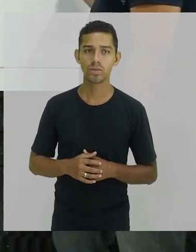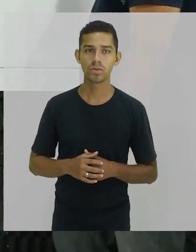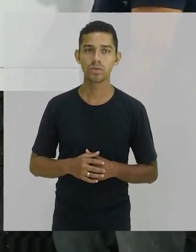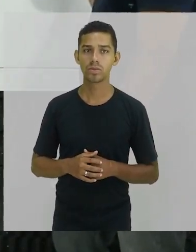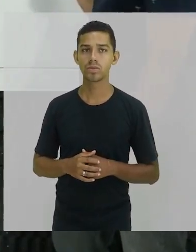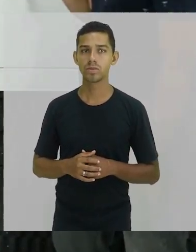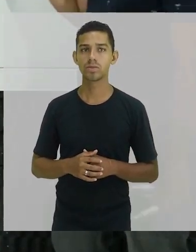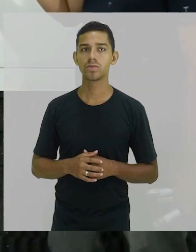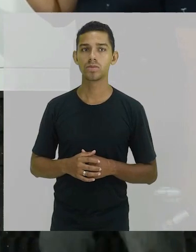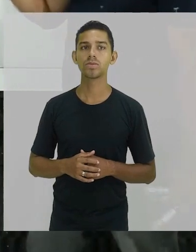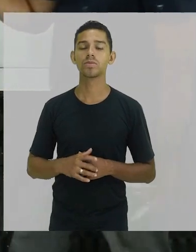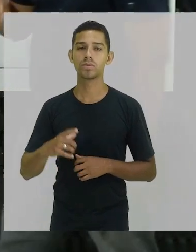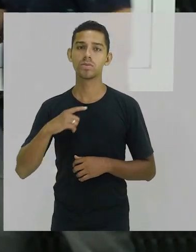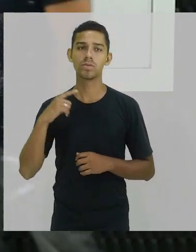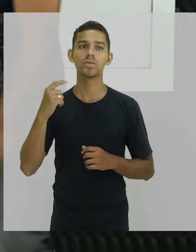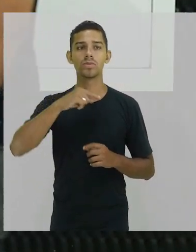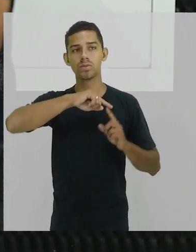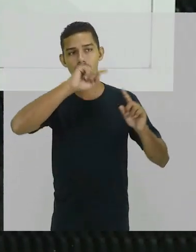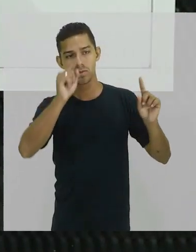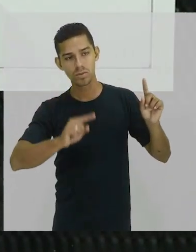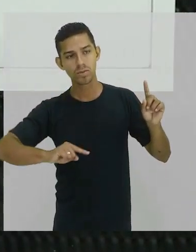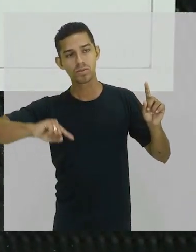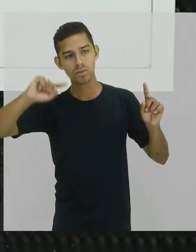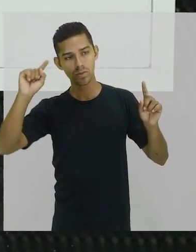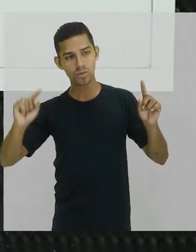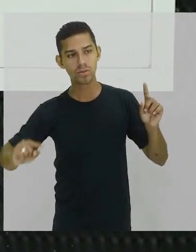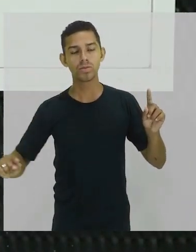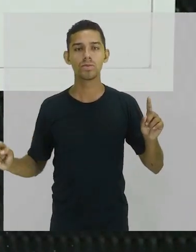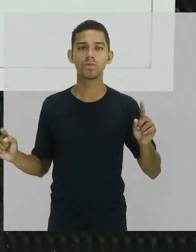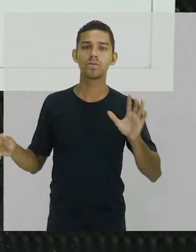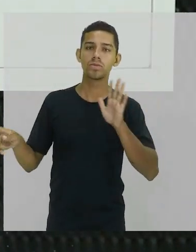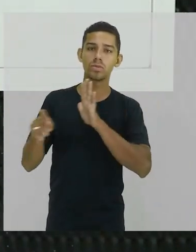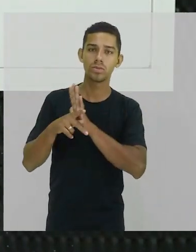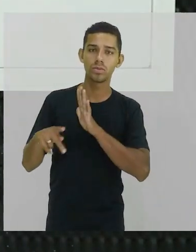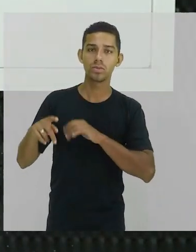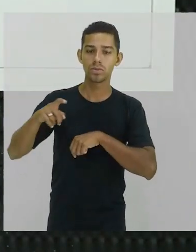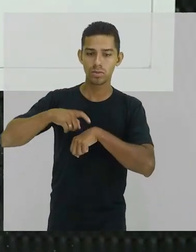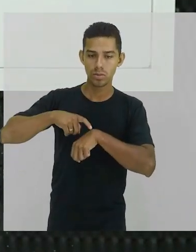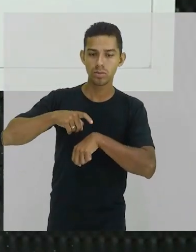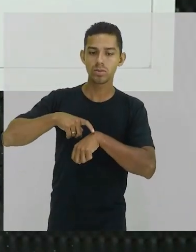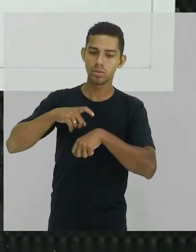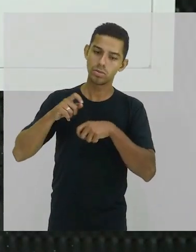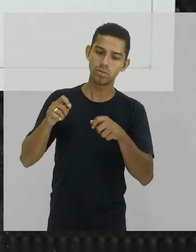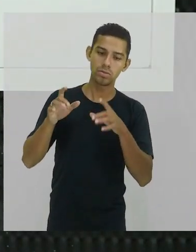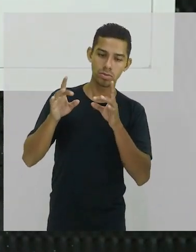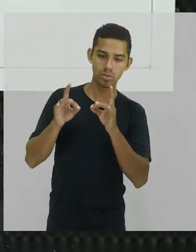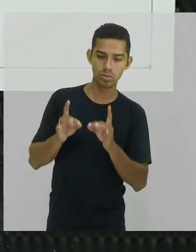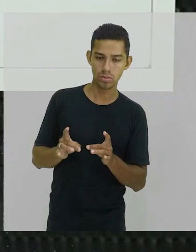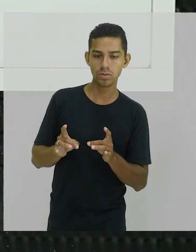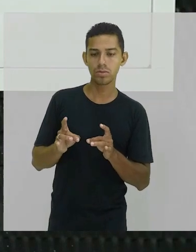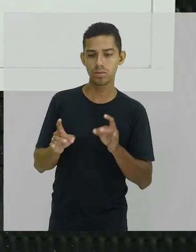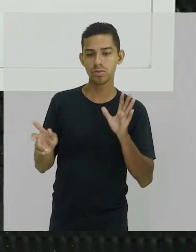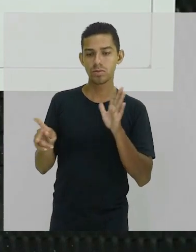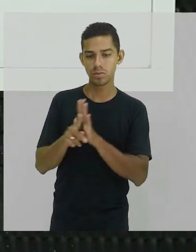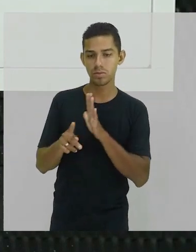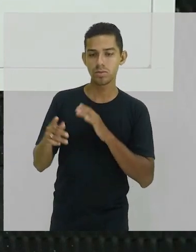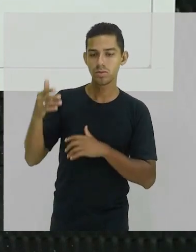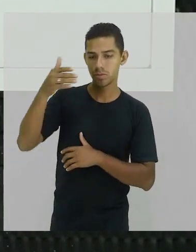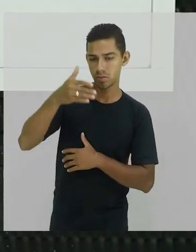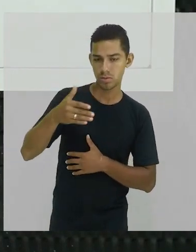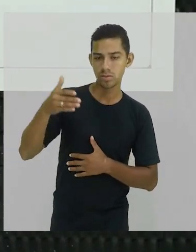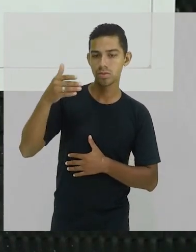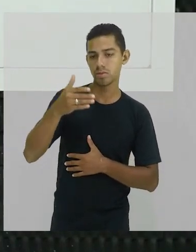quantidade de repetições que nós vamos ter, e isso em um intervalo de tempo, né, em um período determinado. Então essa é a frequência.